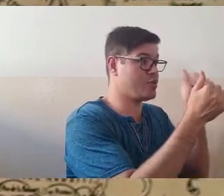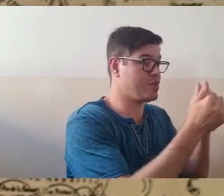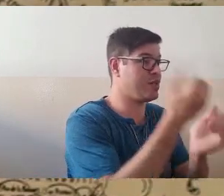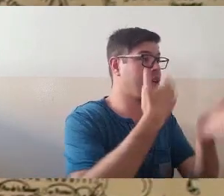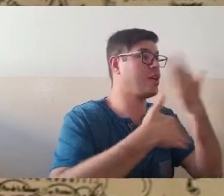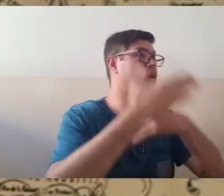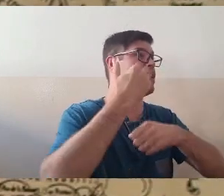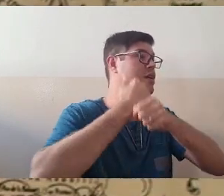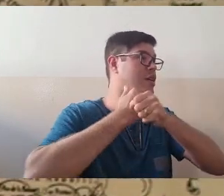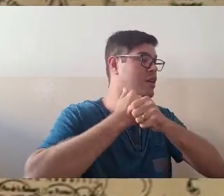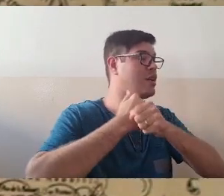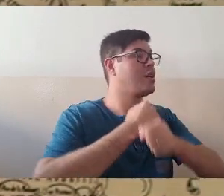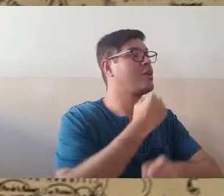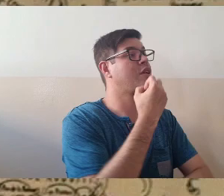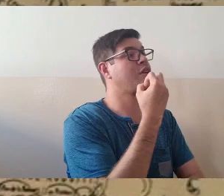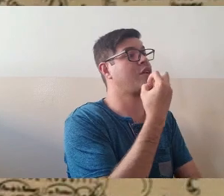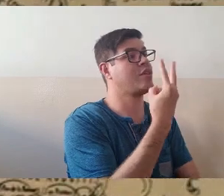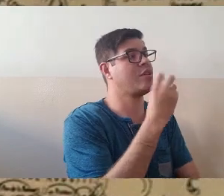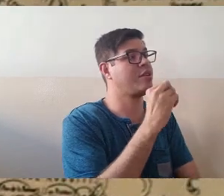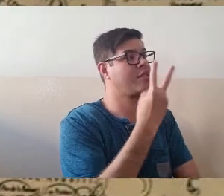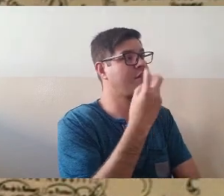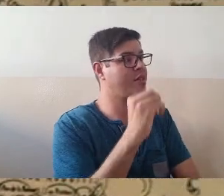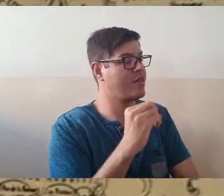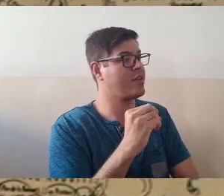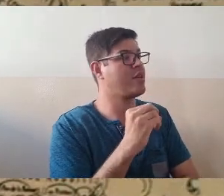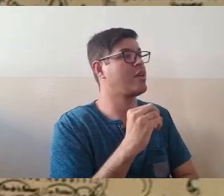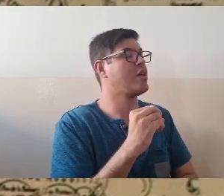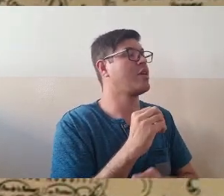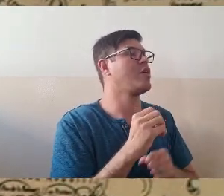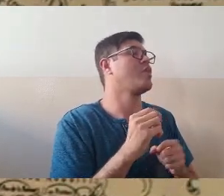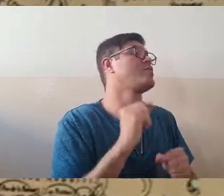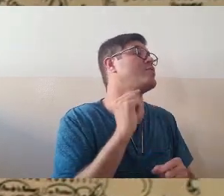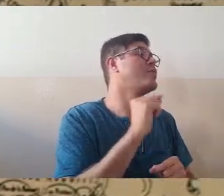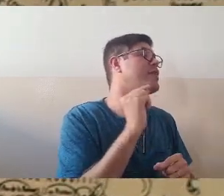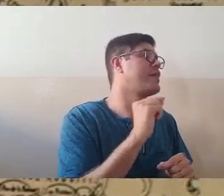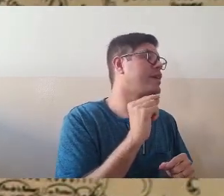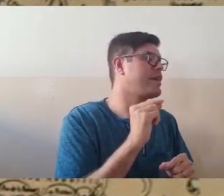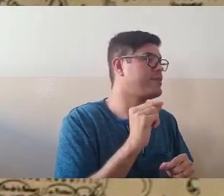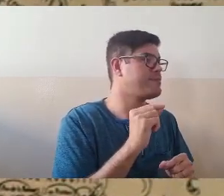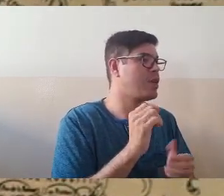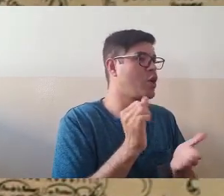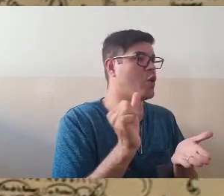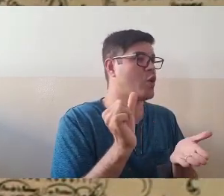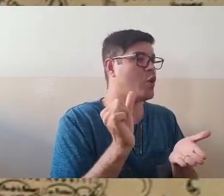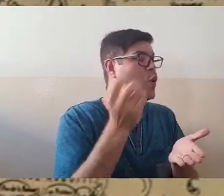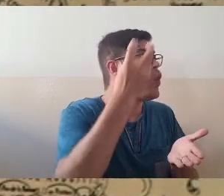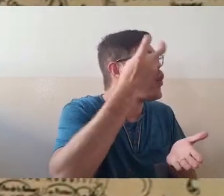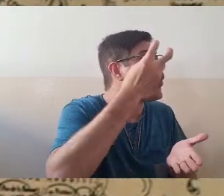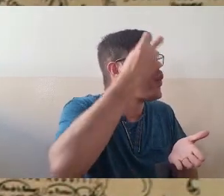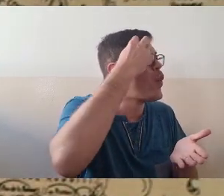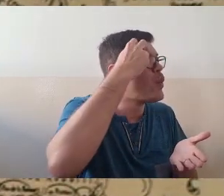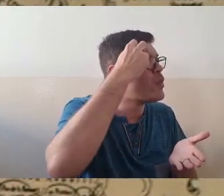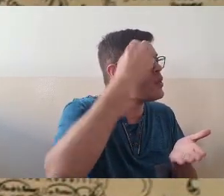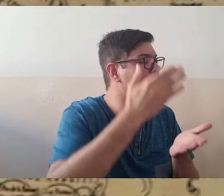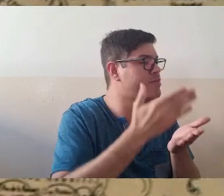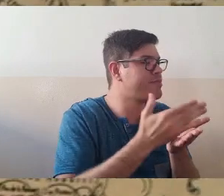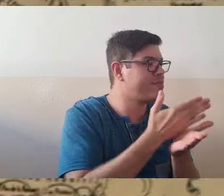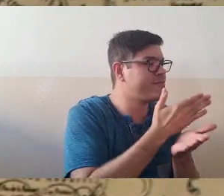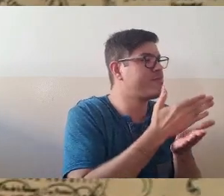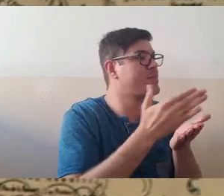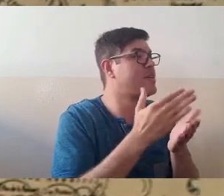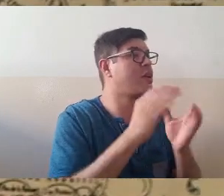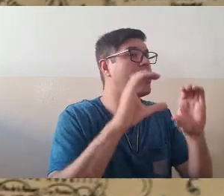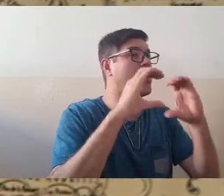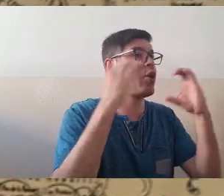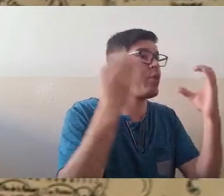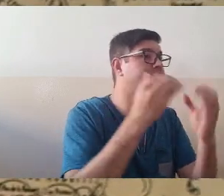sabe qual foi? A ideia da descentralização cultural. Que beleza, hein? O que é isso? A gente está dizendo isso, a gente ir para os bairros.